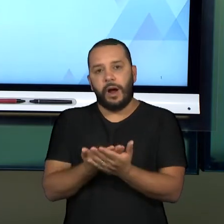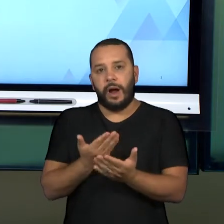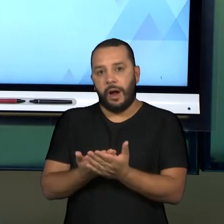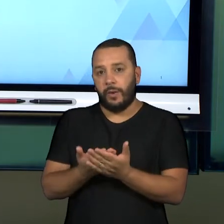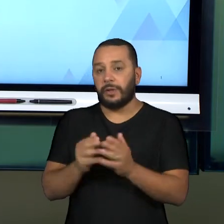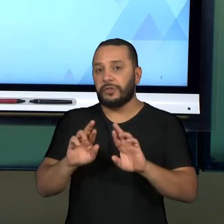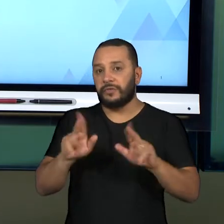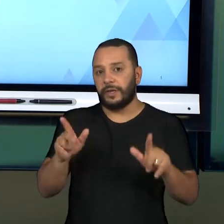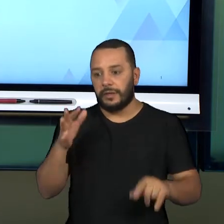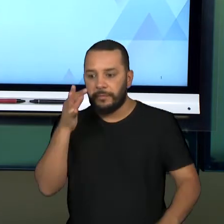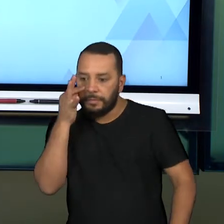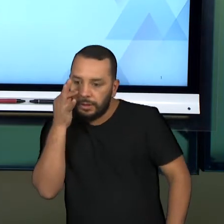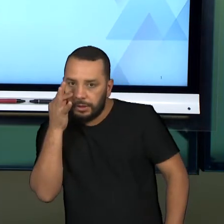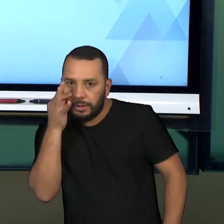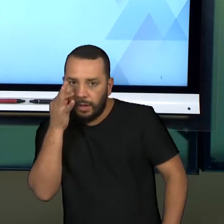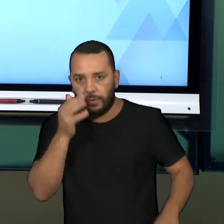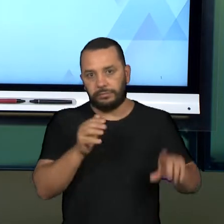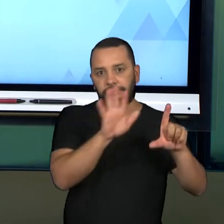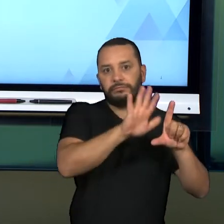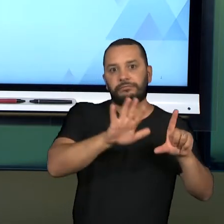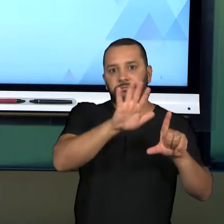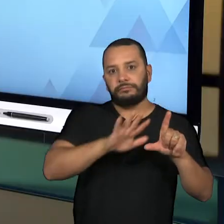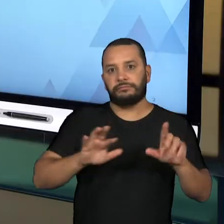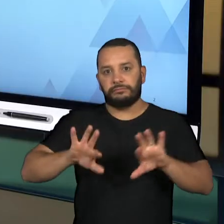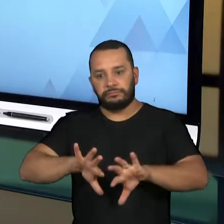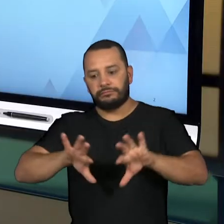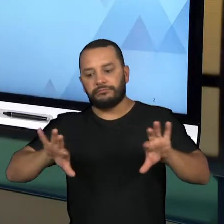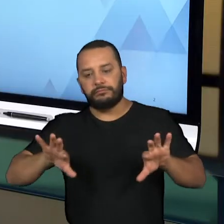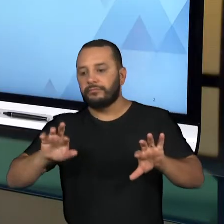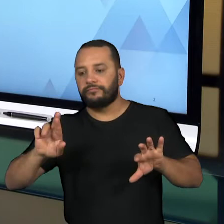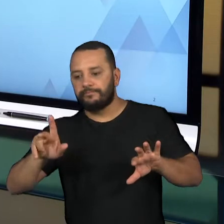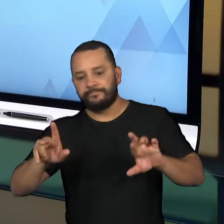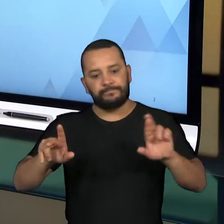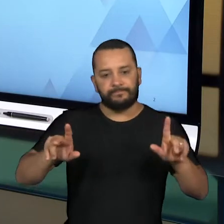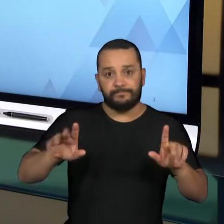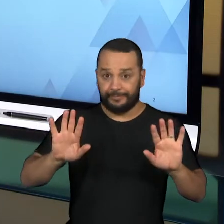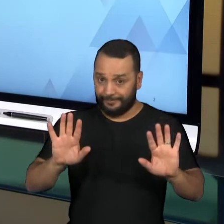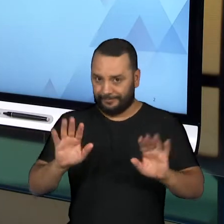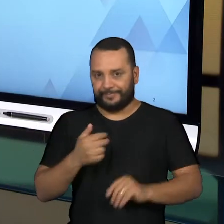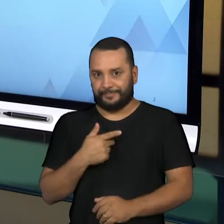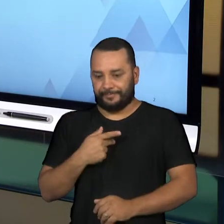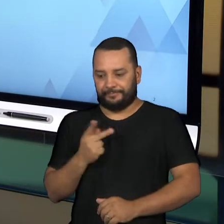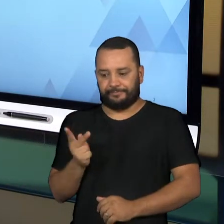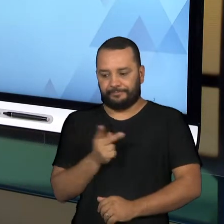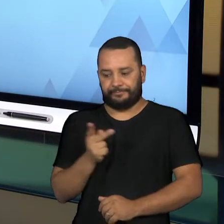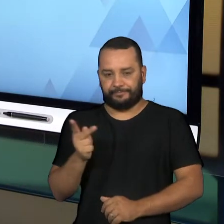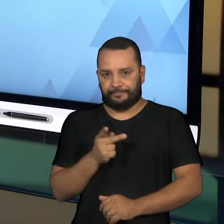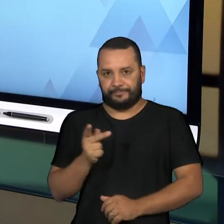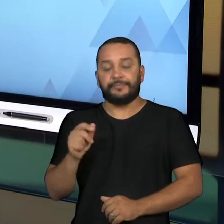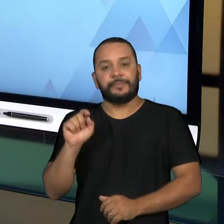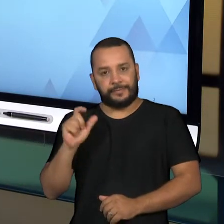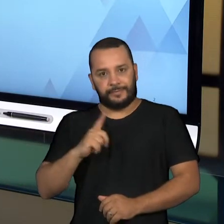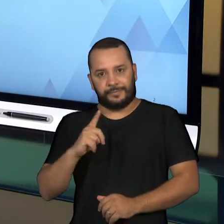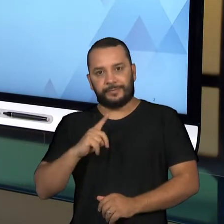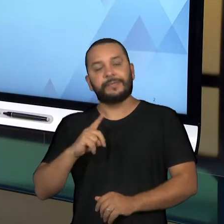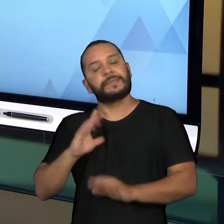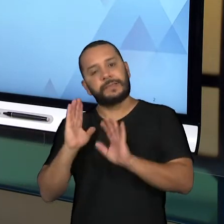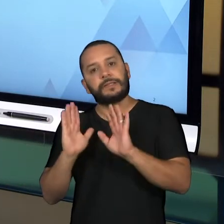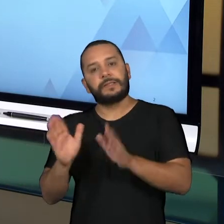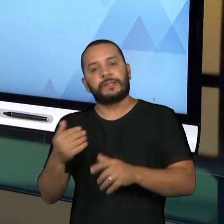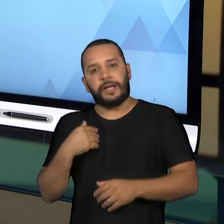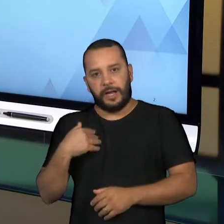para uma aula virtual bom tanto a aula presencial como a aula